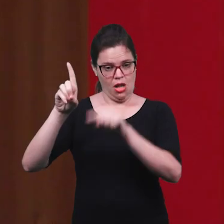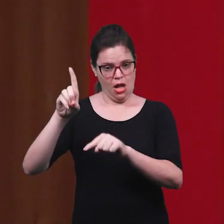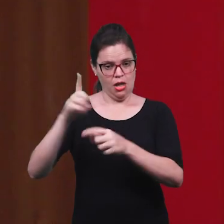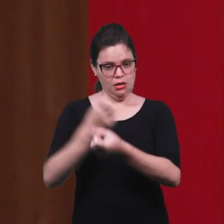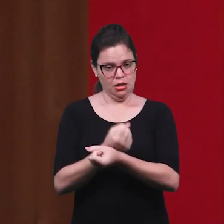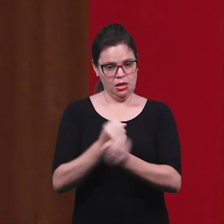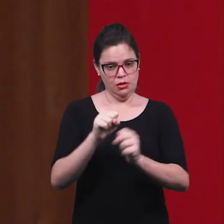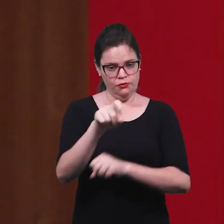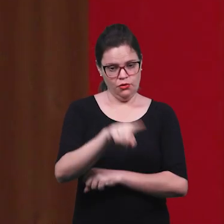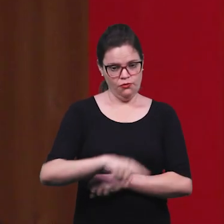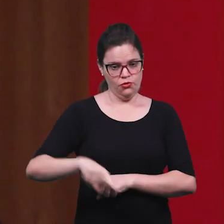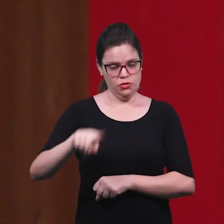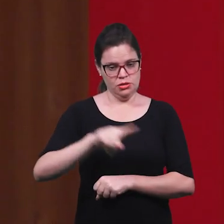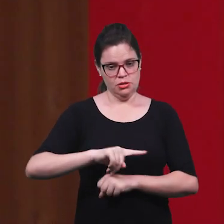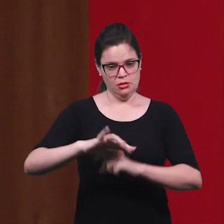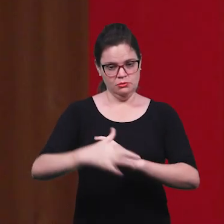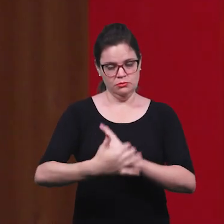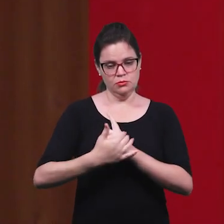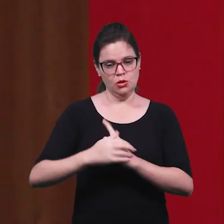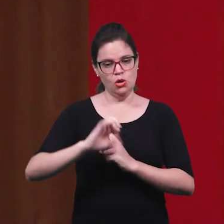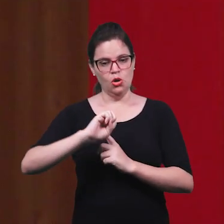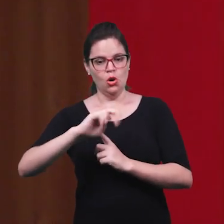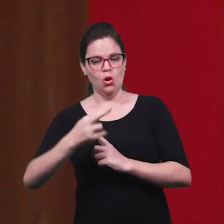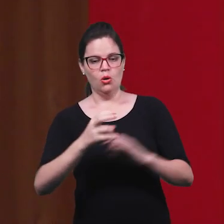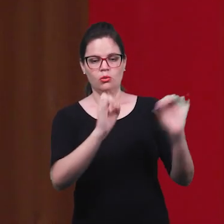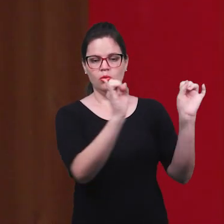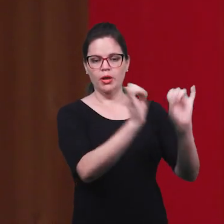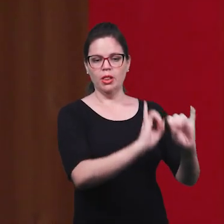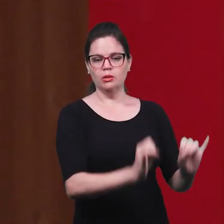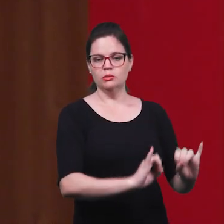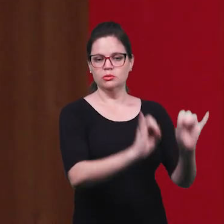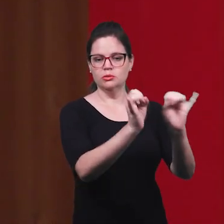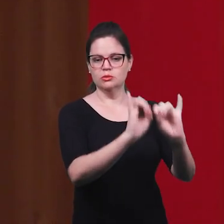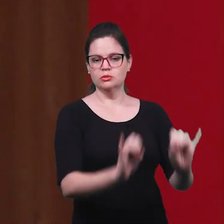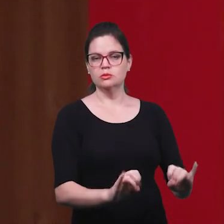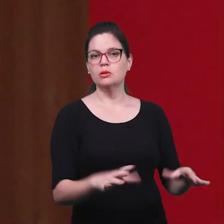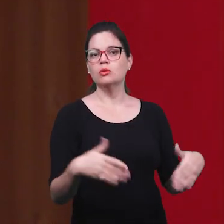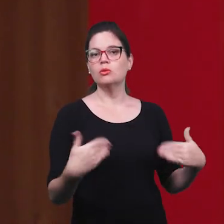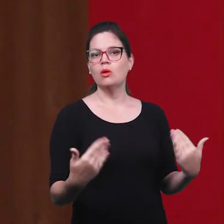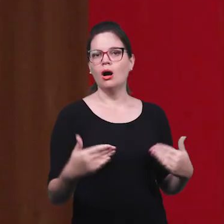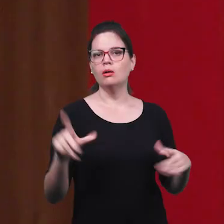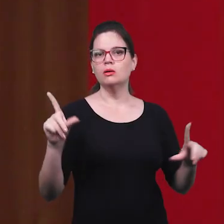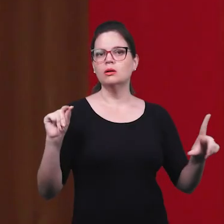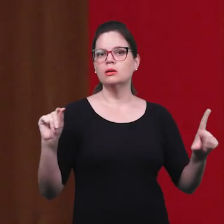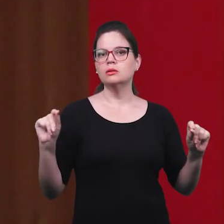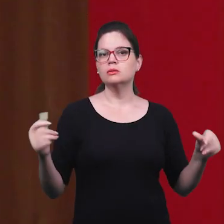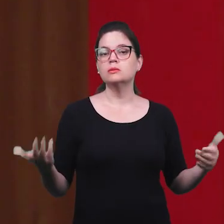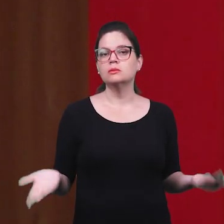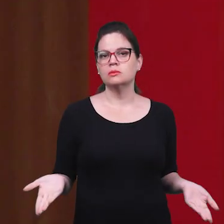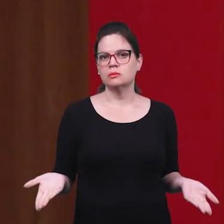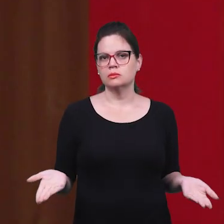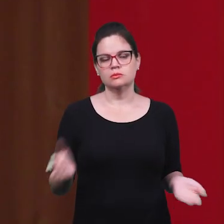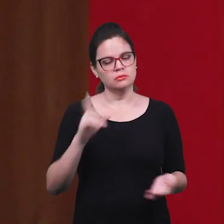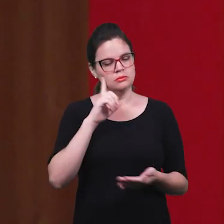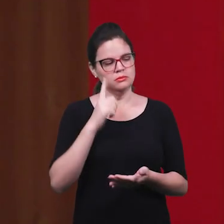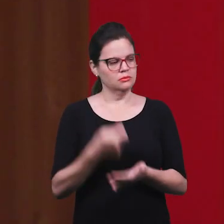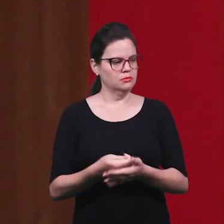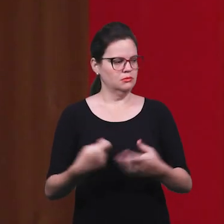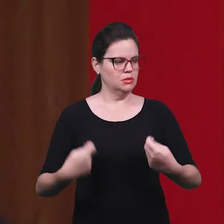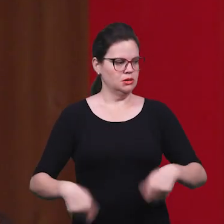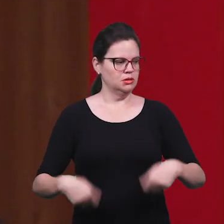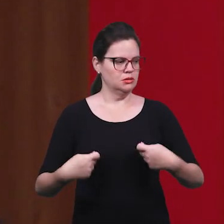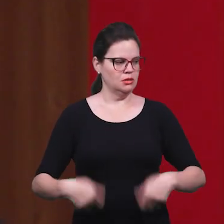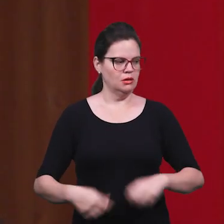mão forte do Egito, ou os deuses da terra onde eles se encontravam? E esse dilema é um dilema